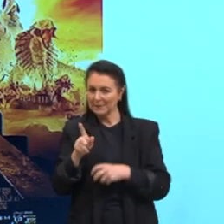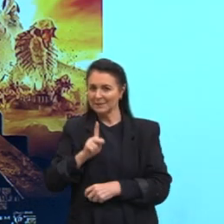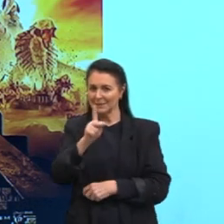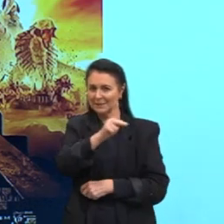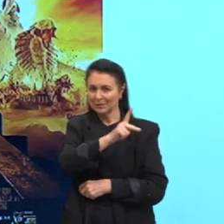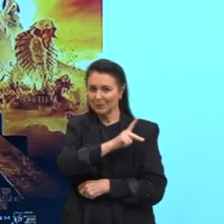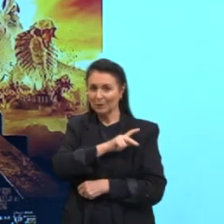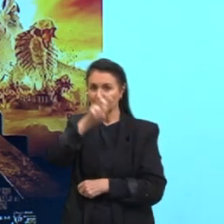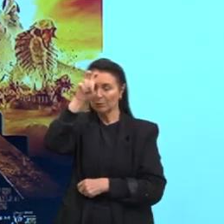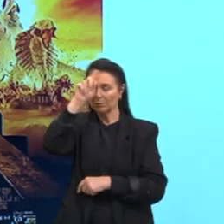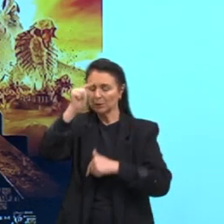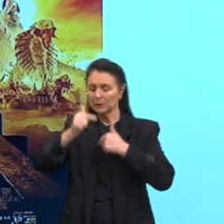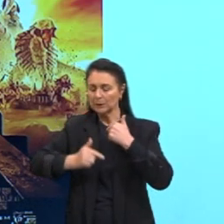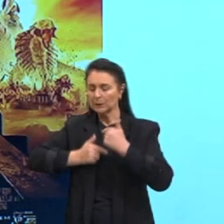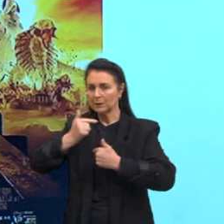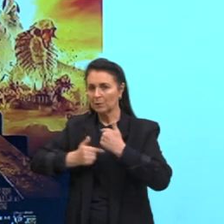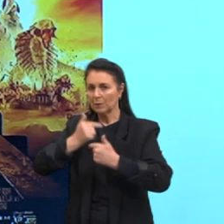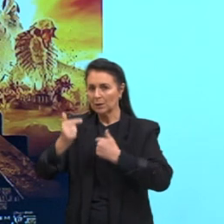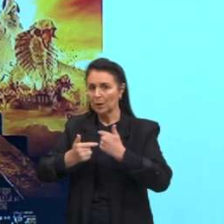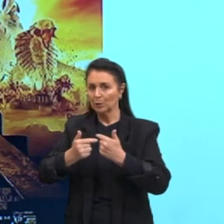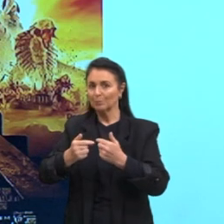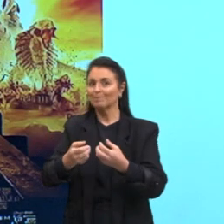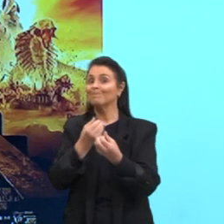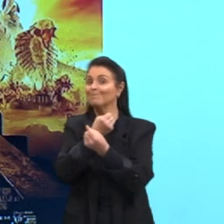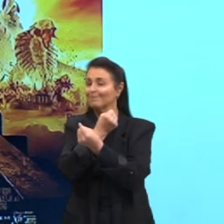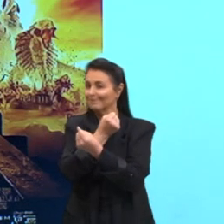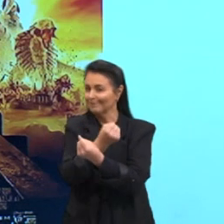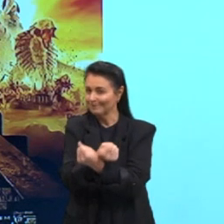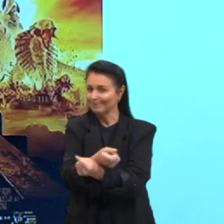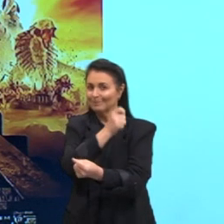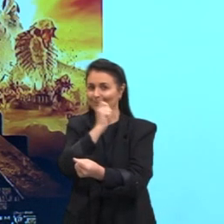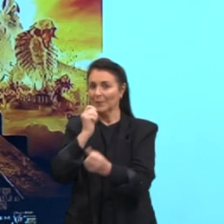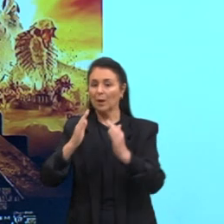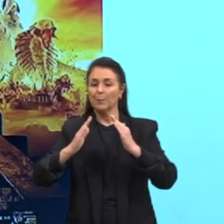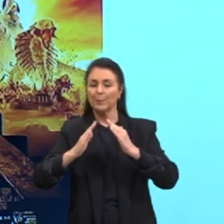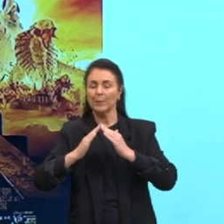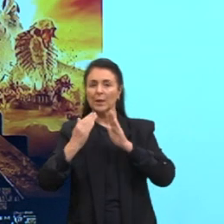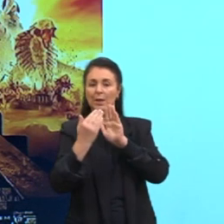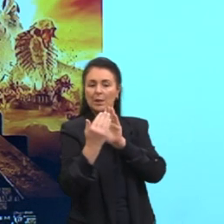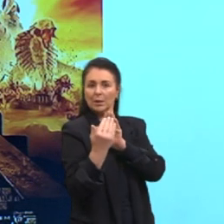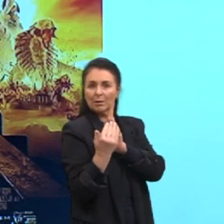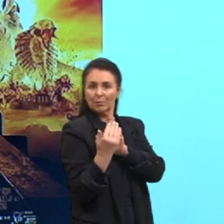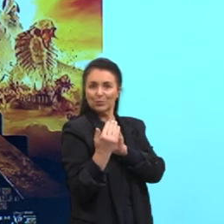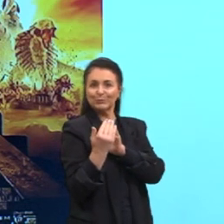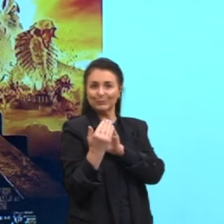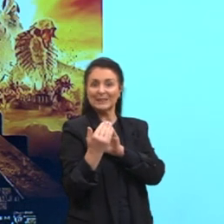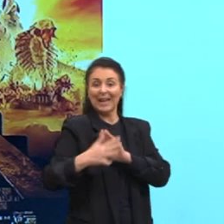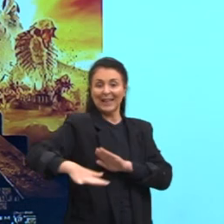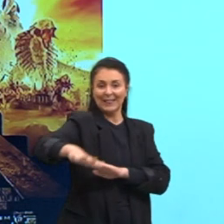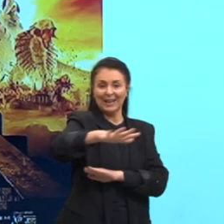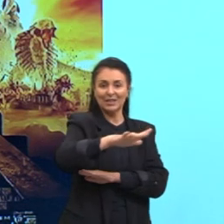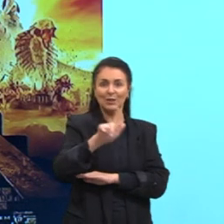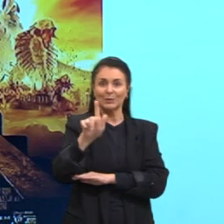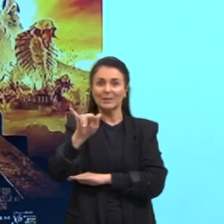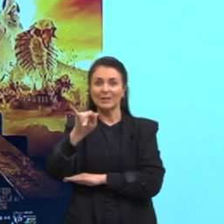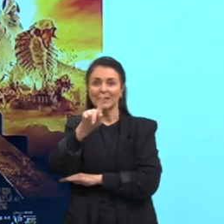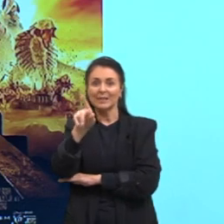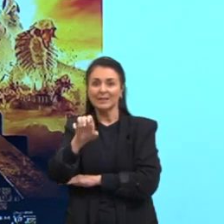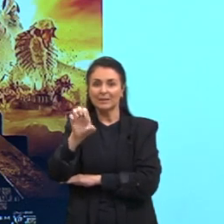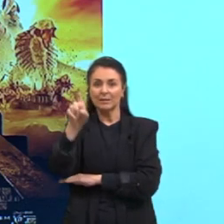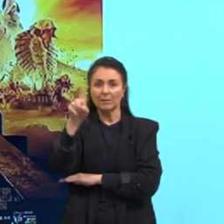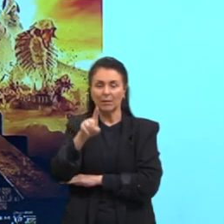Egito trabalhando nessa característica escrava é a pirâmide que está na região de quiserem porque nós